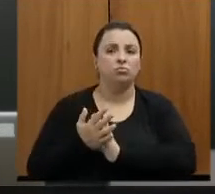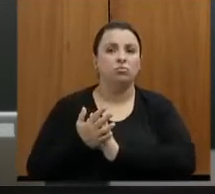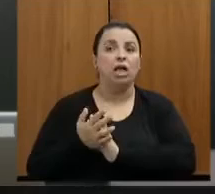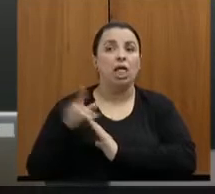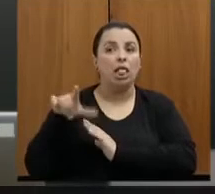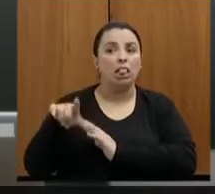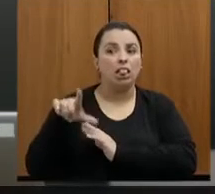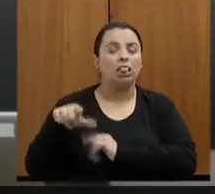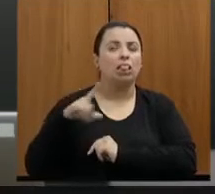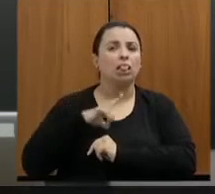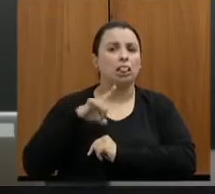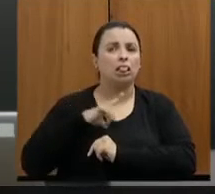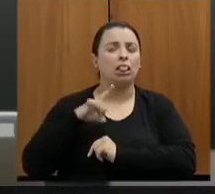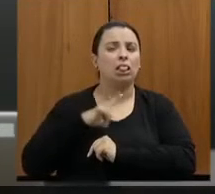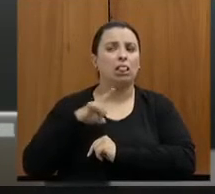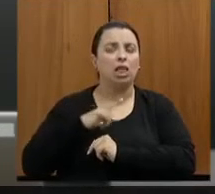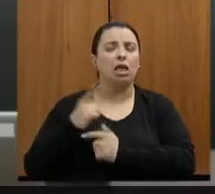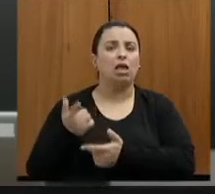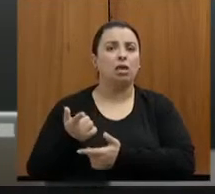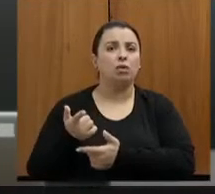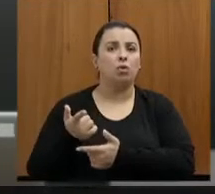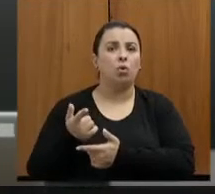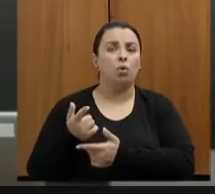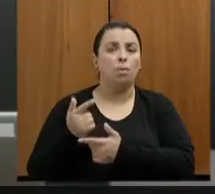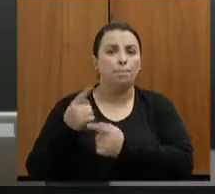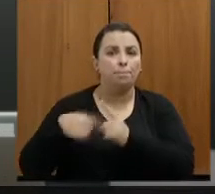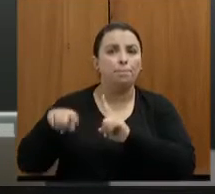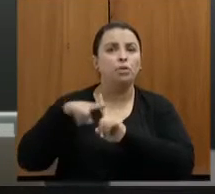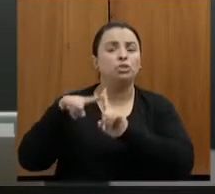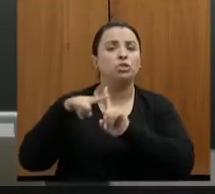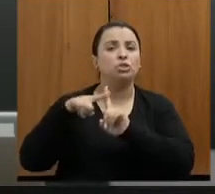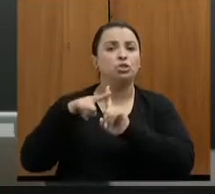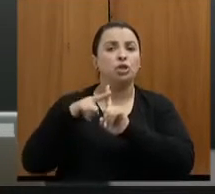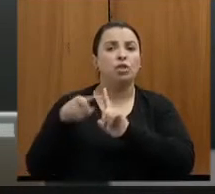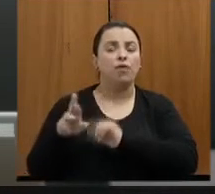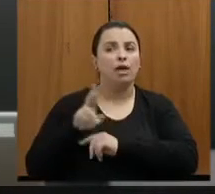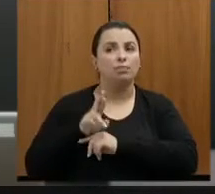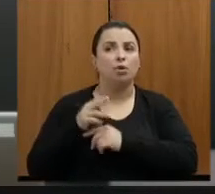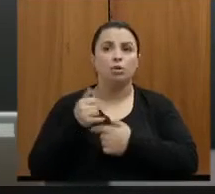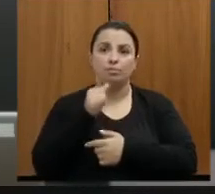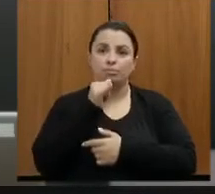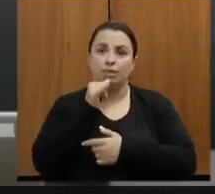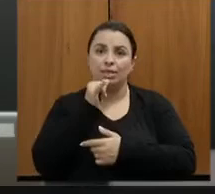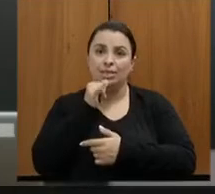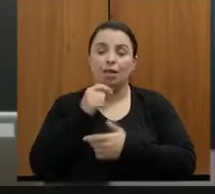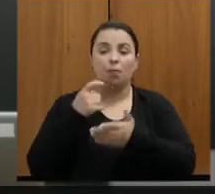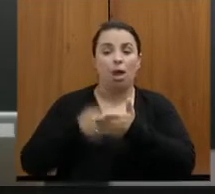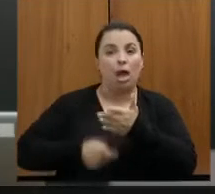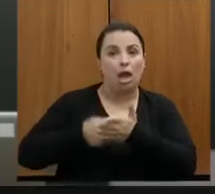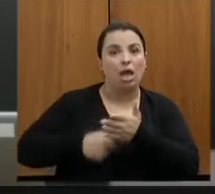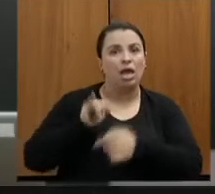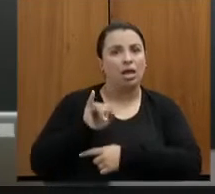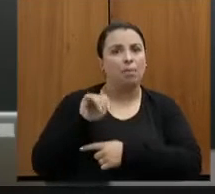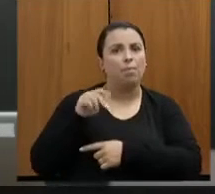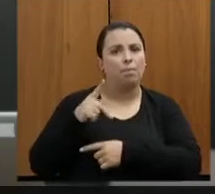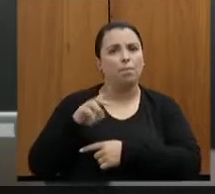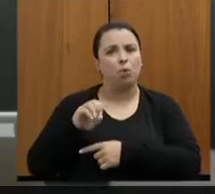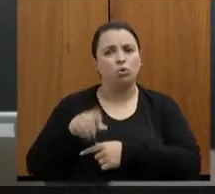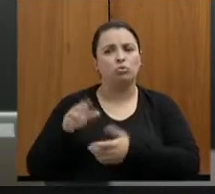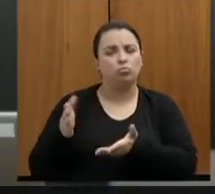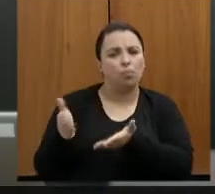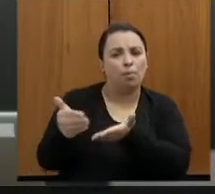com o aumento na arrecadação tributária pelas prefeituras e a movimentação da